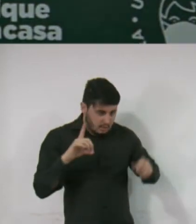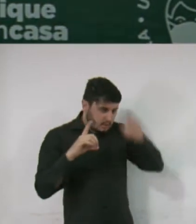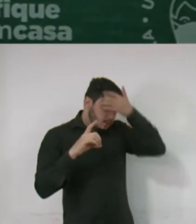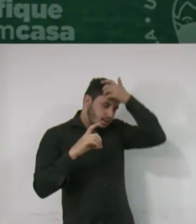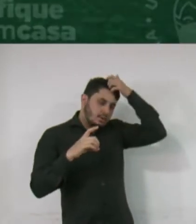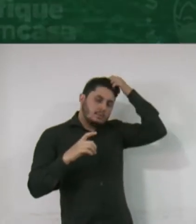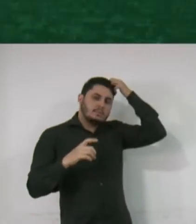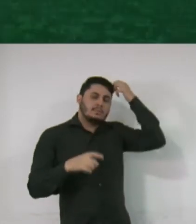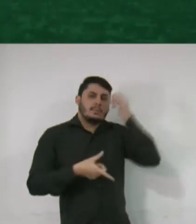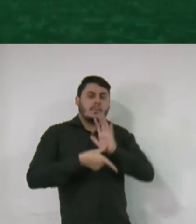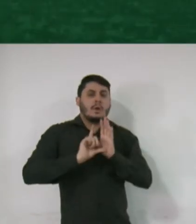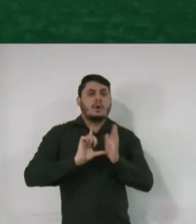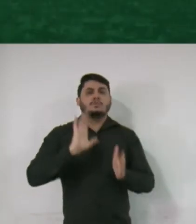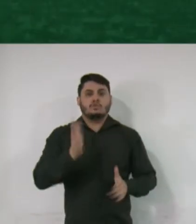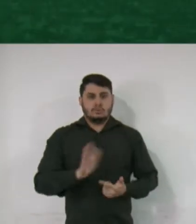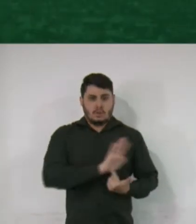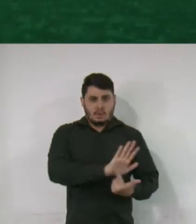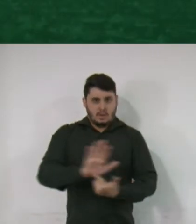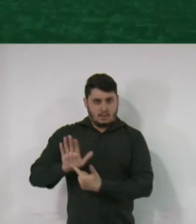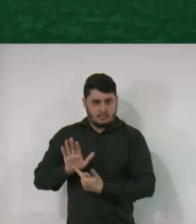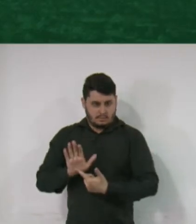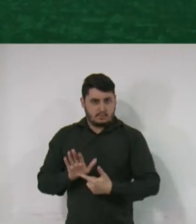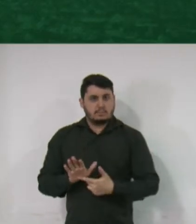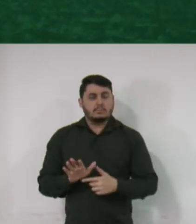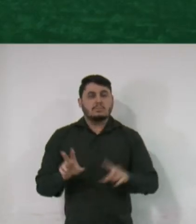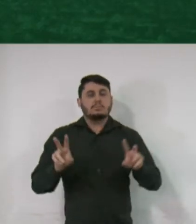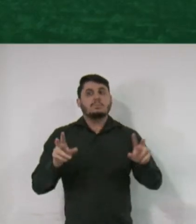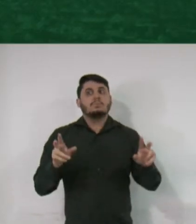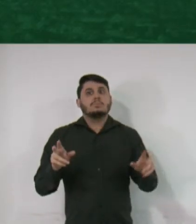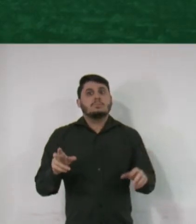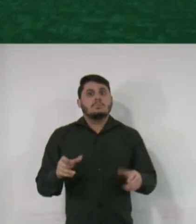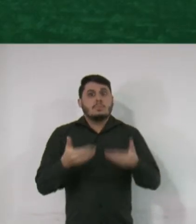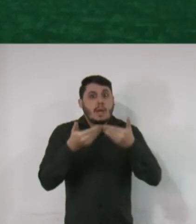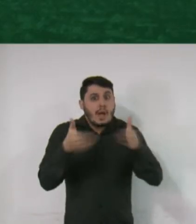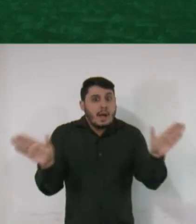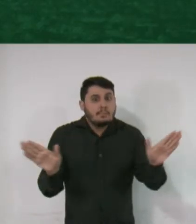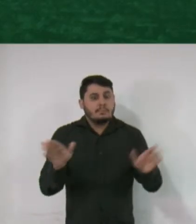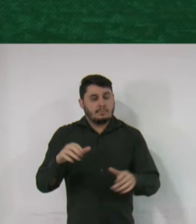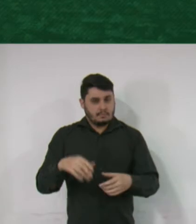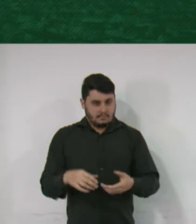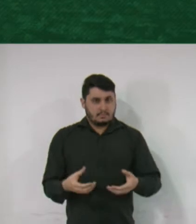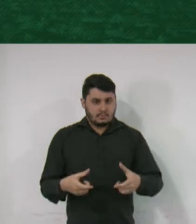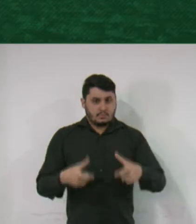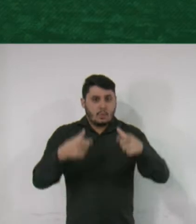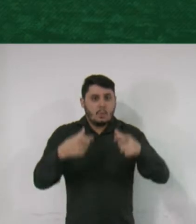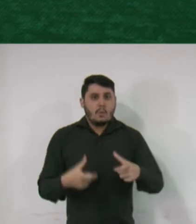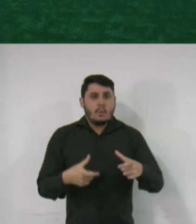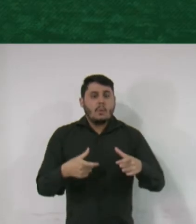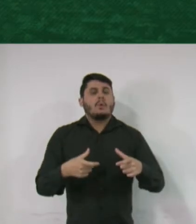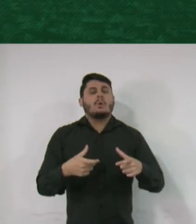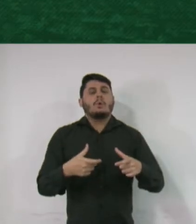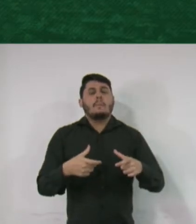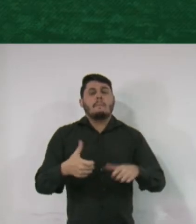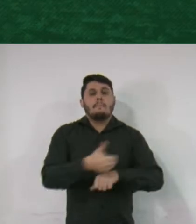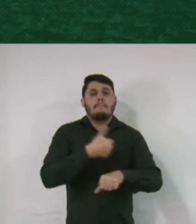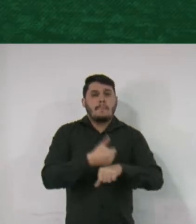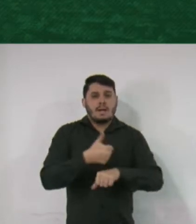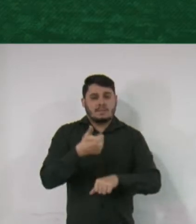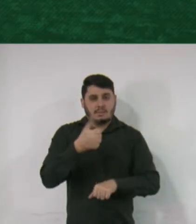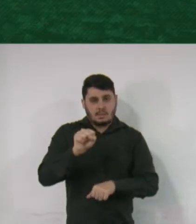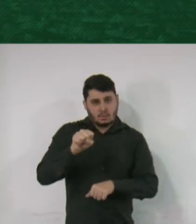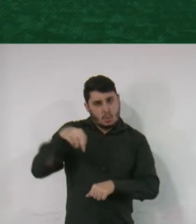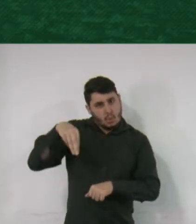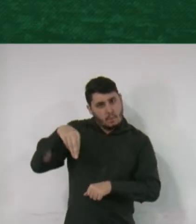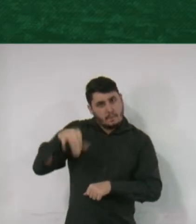início da reabertura do Parque 18 se iniciou com a conversação, com o diálogo com os representantes, com os